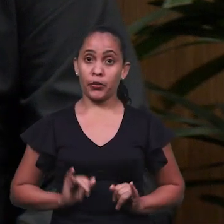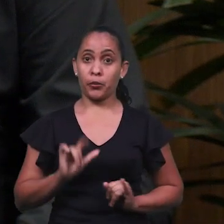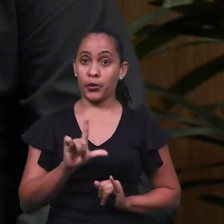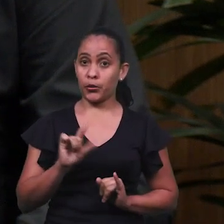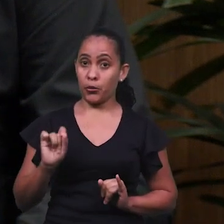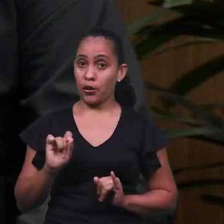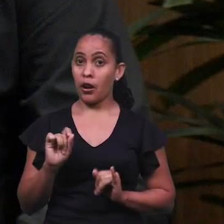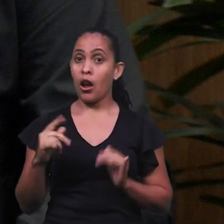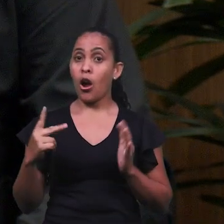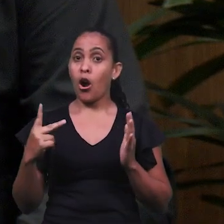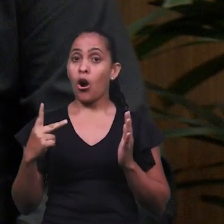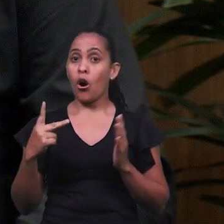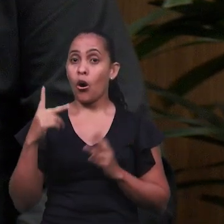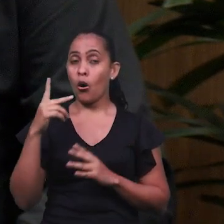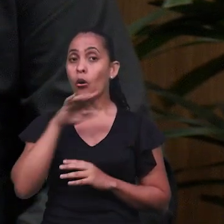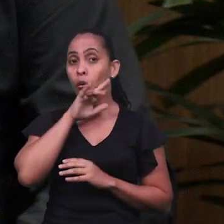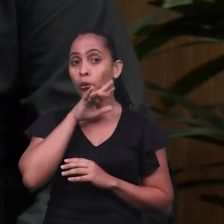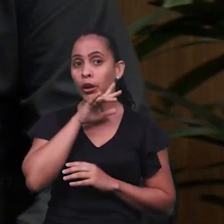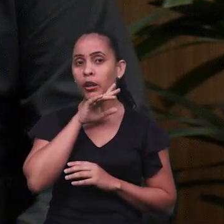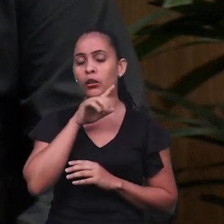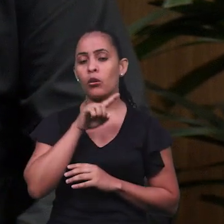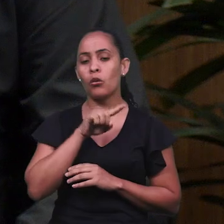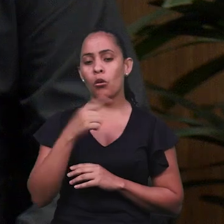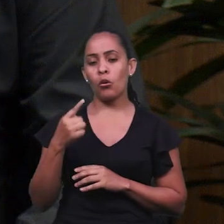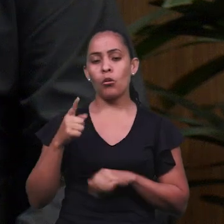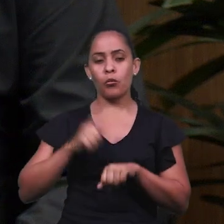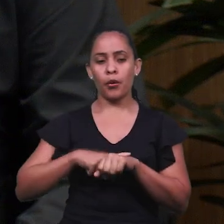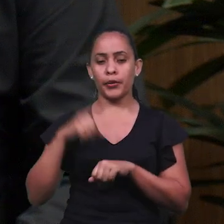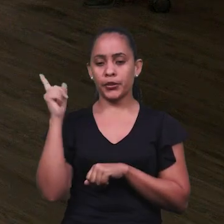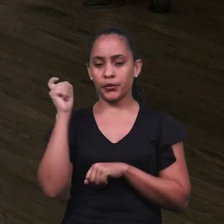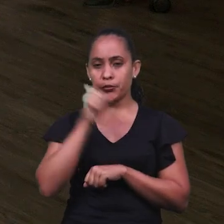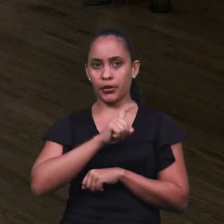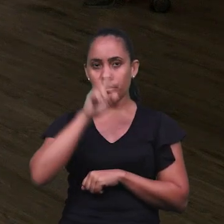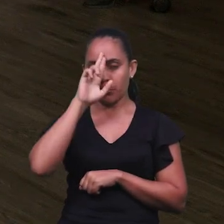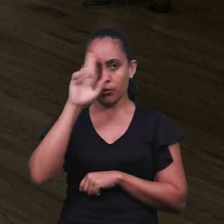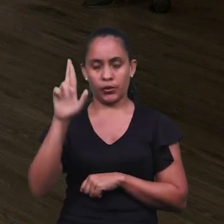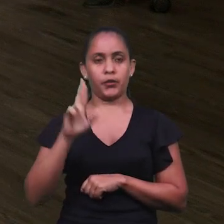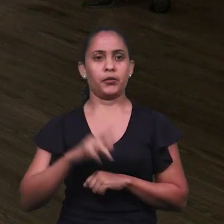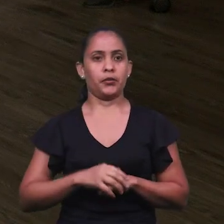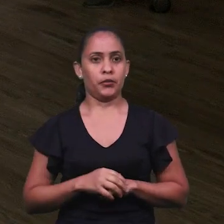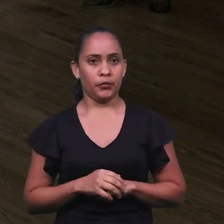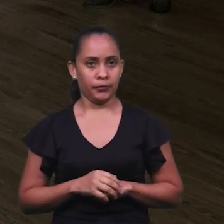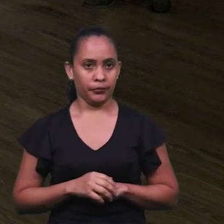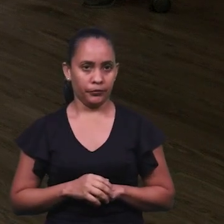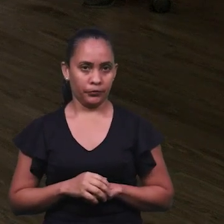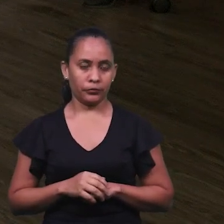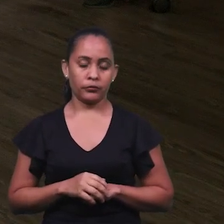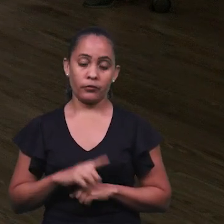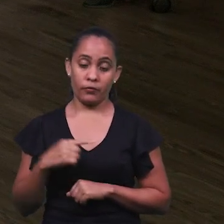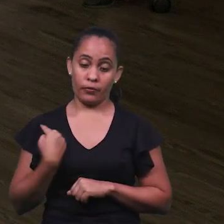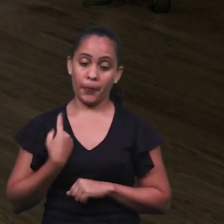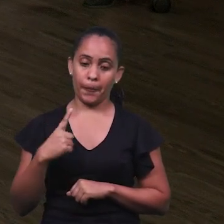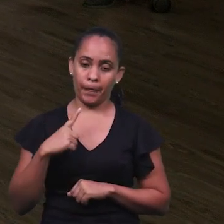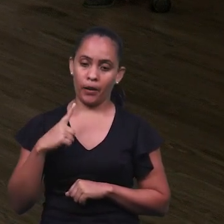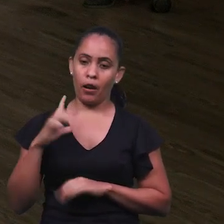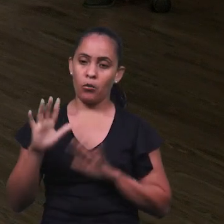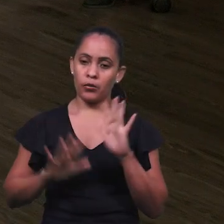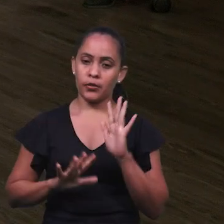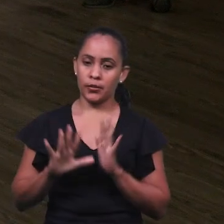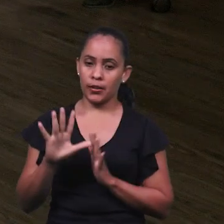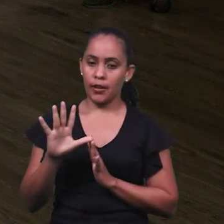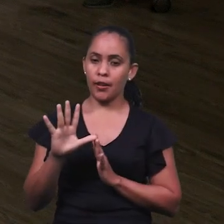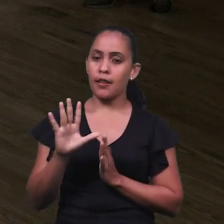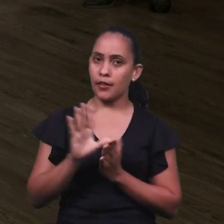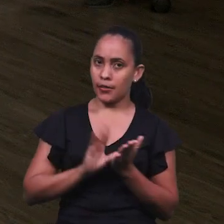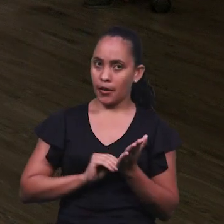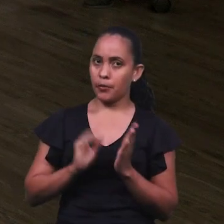de uma má escolha ou uma provação que o Senhor possa estar nos dando? Certo. Nós temos alguns exemplos na